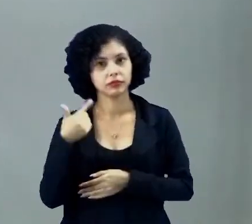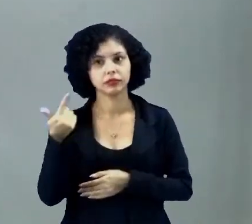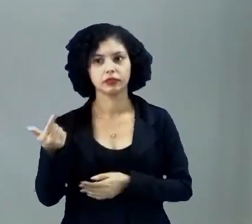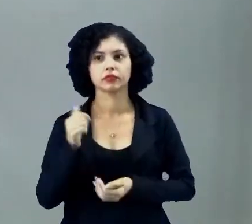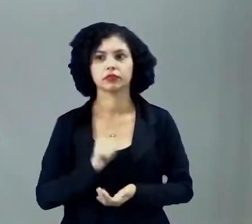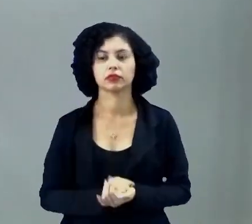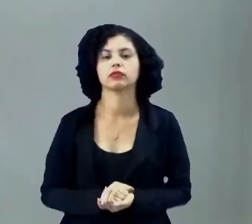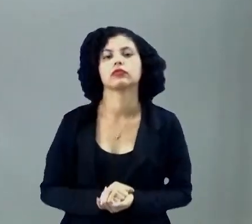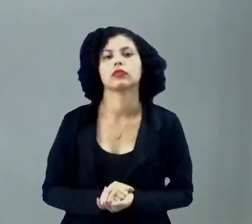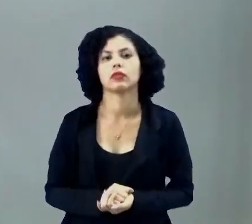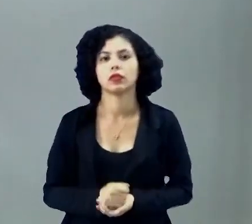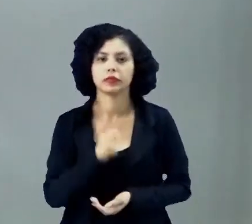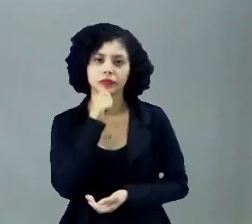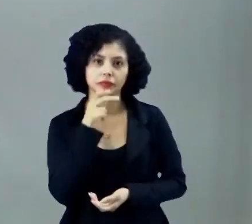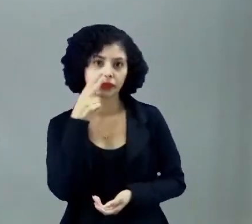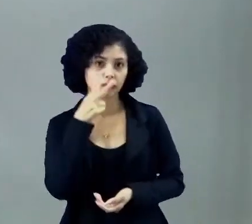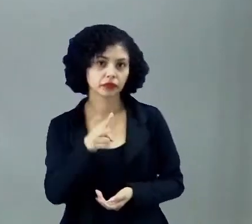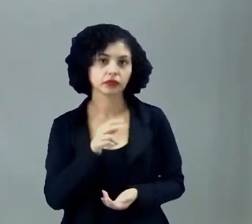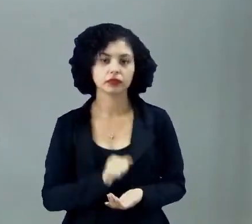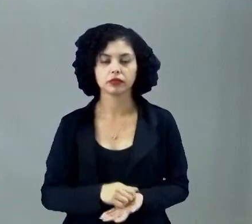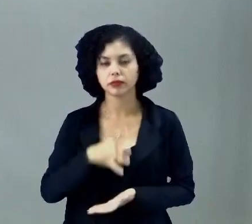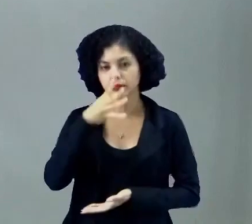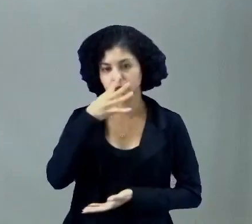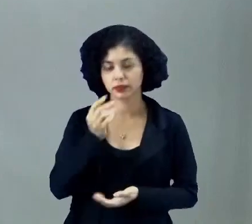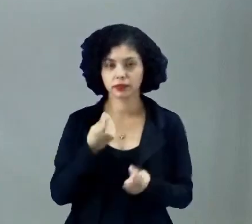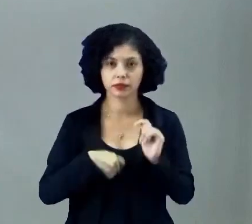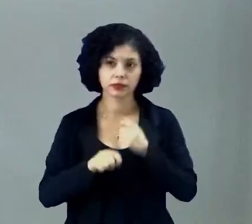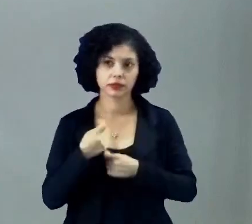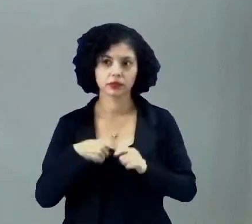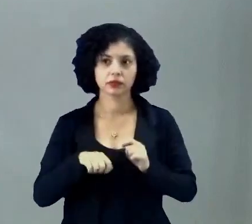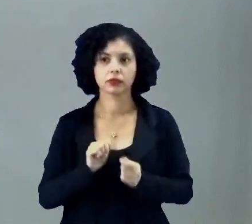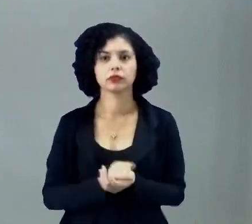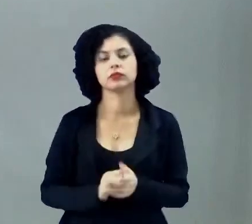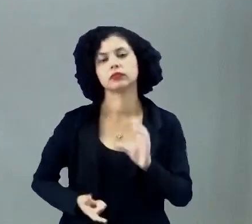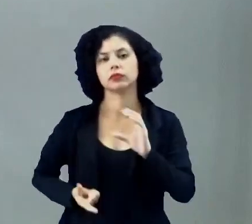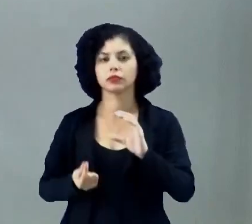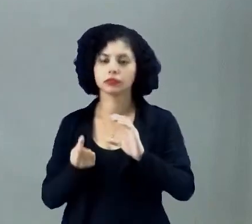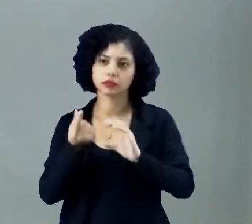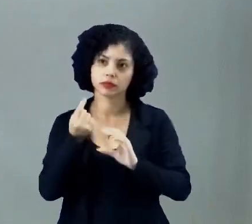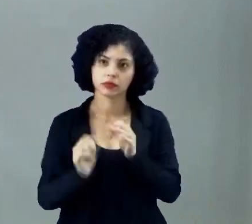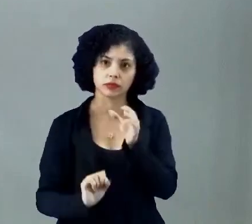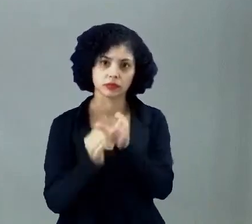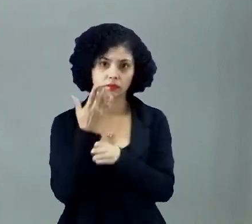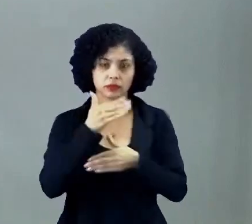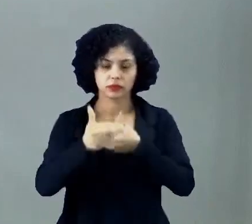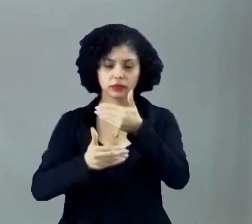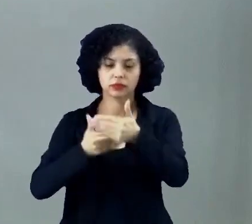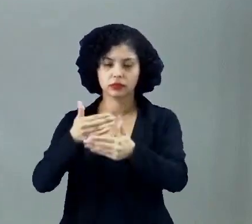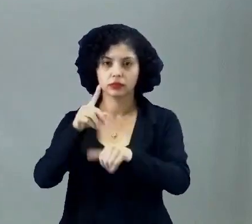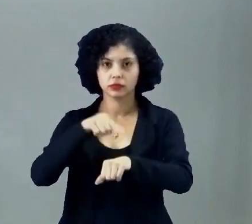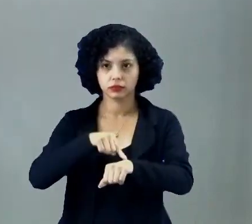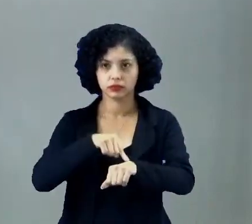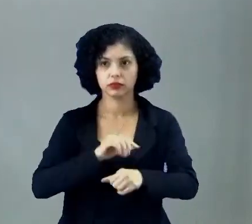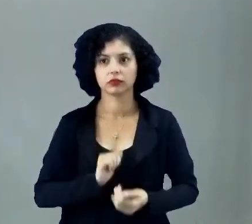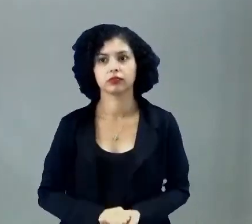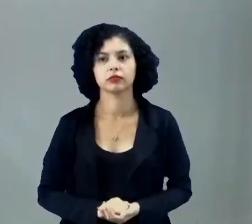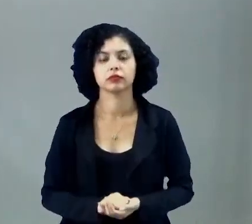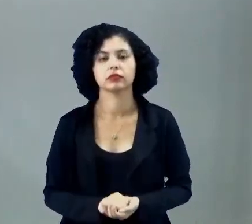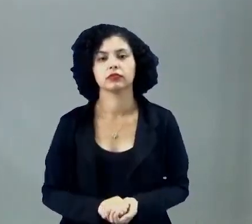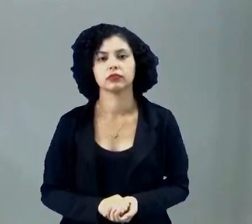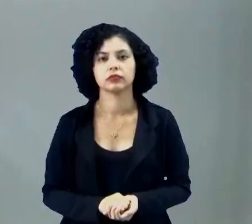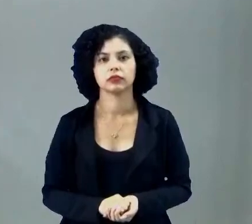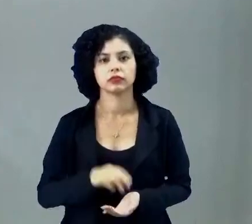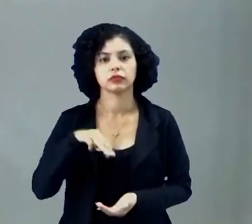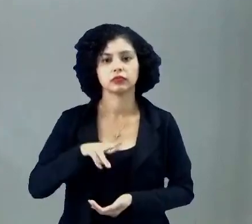depois, né, até mesmo tendo em vista os interesses econômicos capitalistas que surgiram ao longo do tempo,